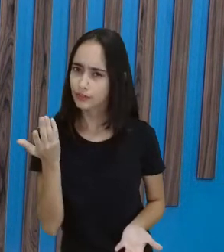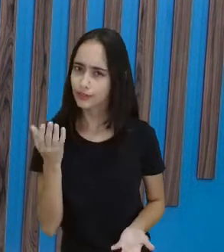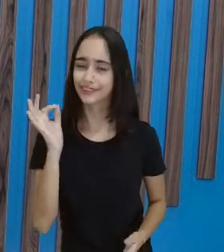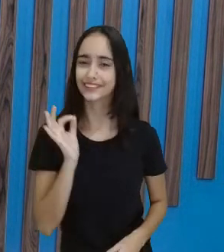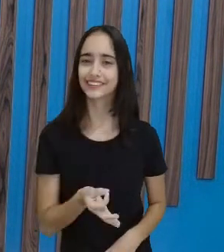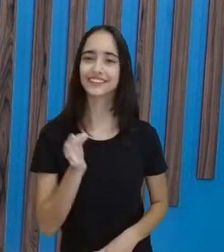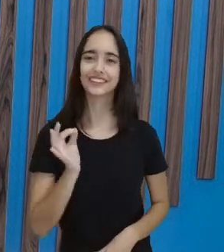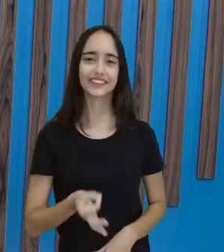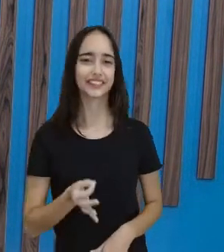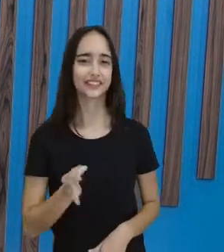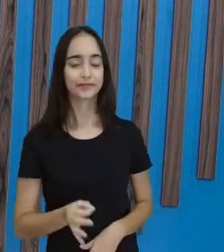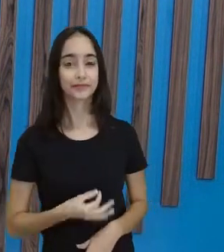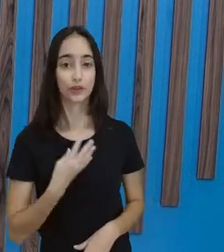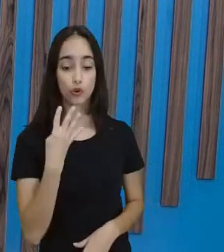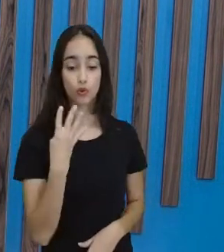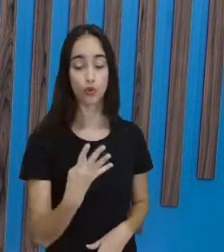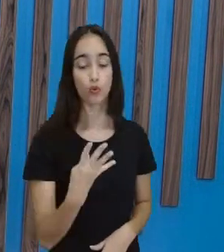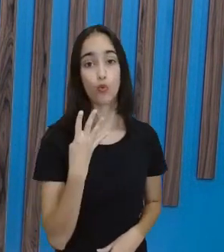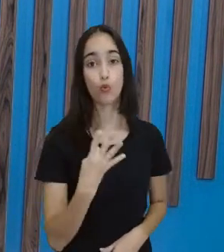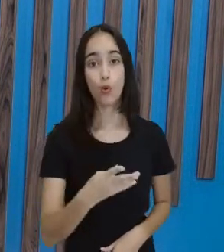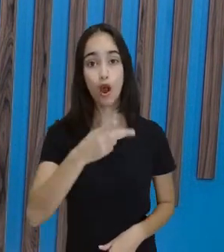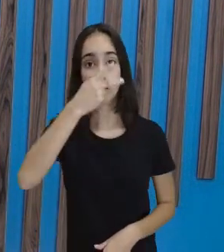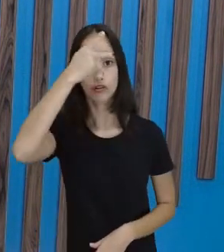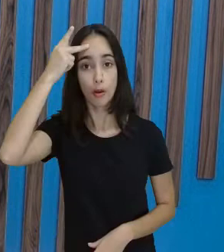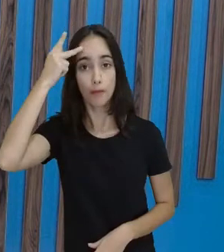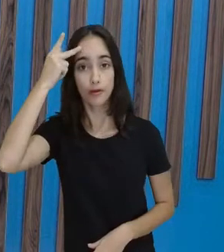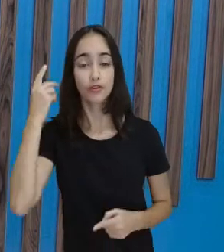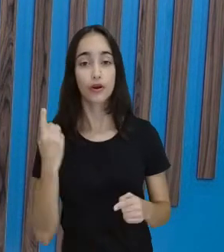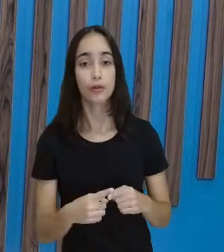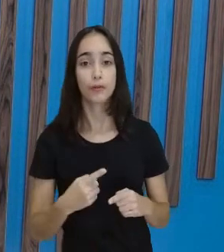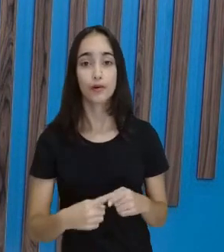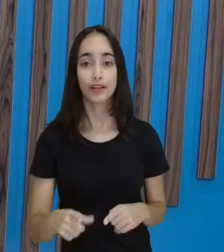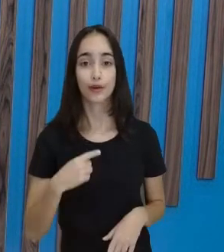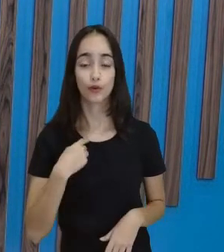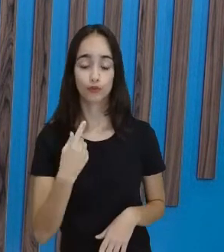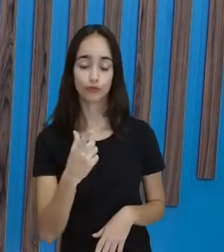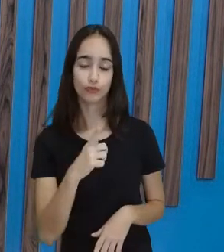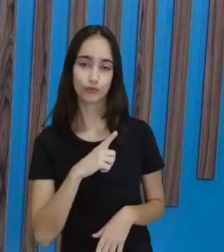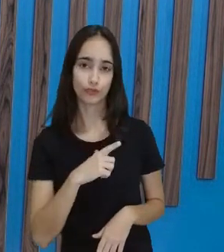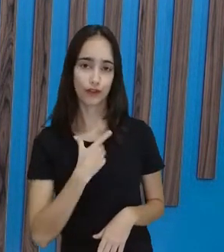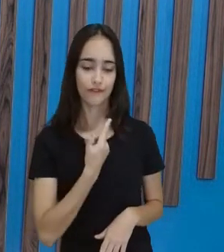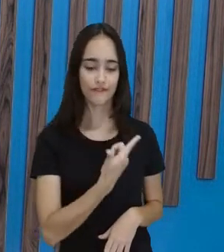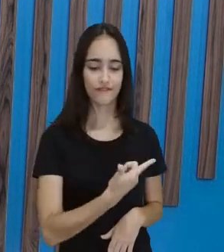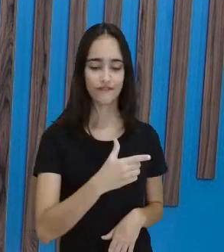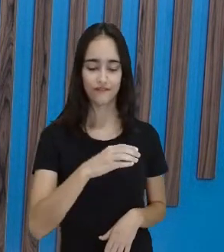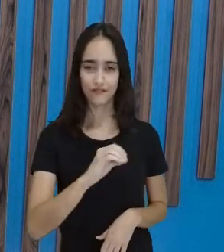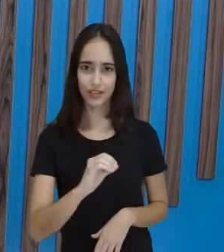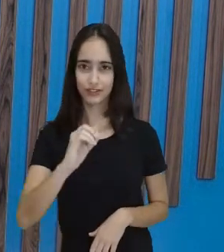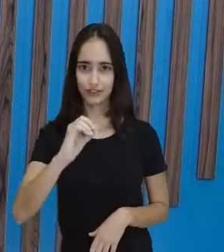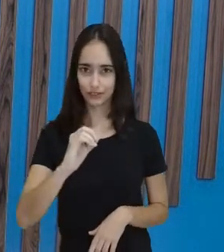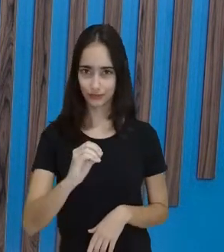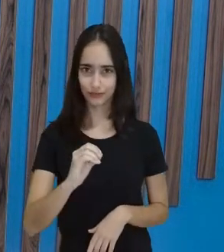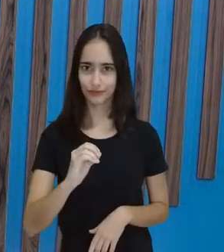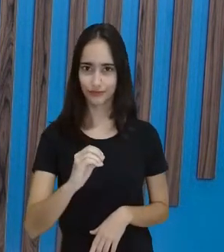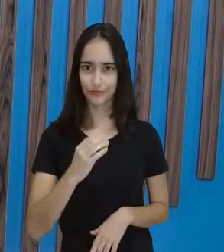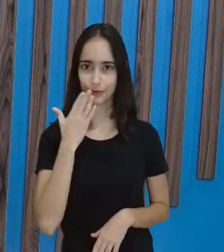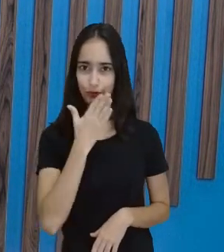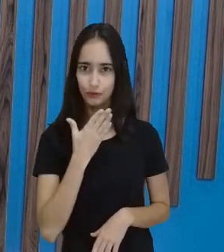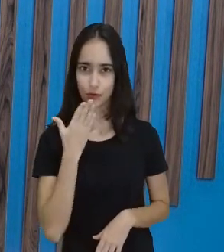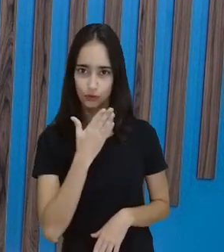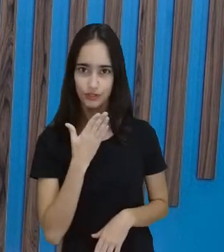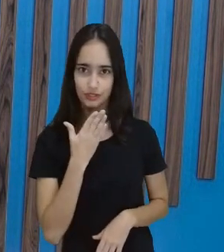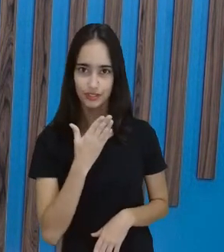Exatamente. 4 pessoas, porque eu tinha 20 bombons, formei grupos de 5, que cada um vai